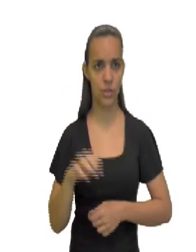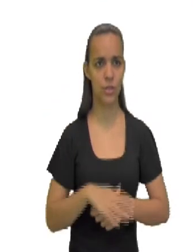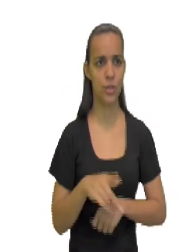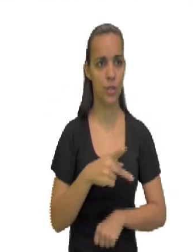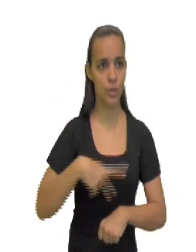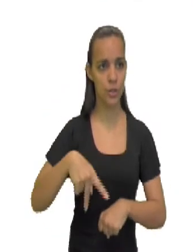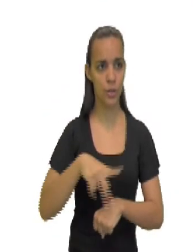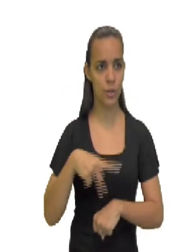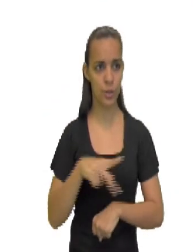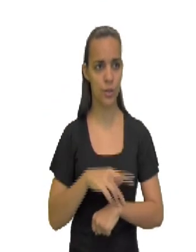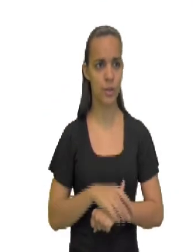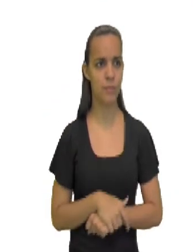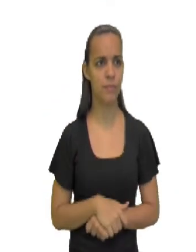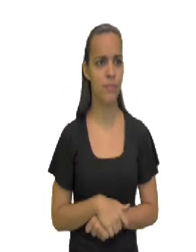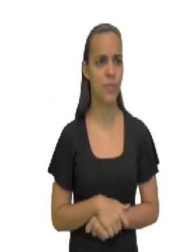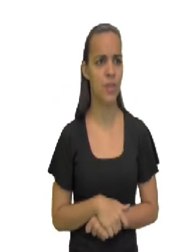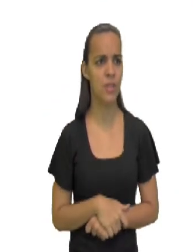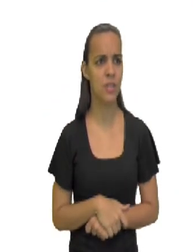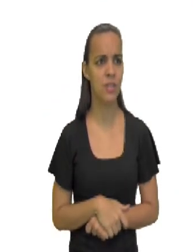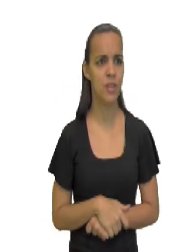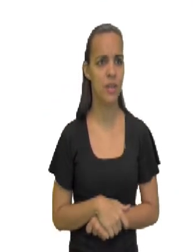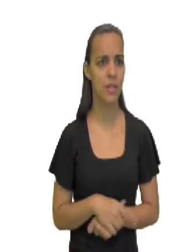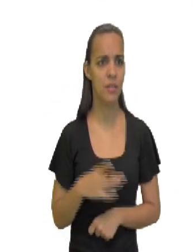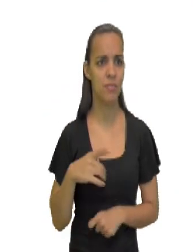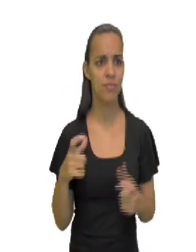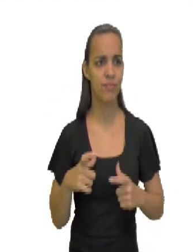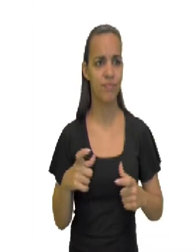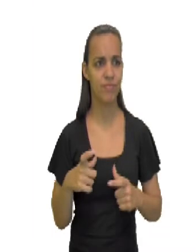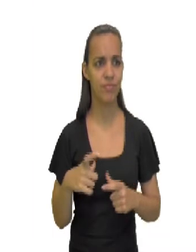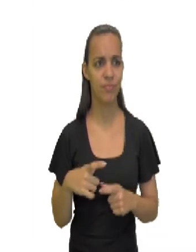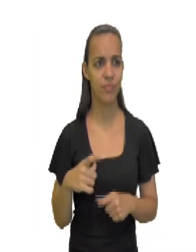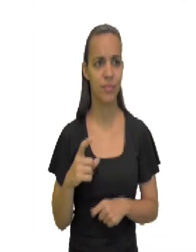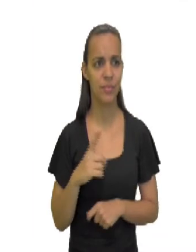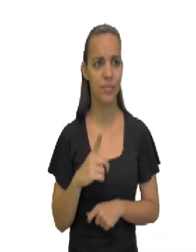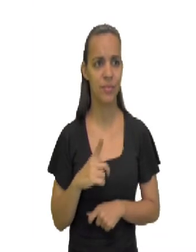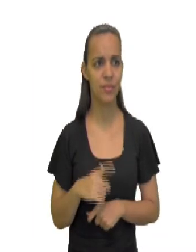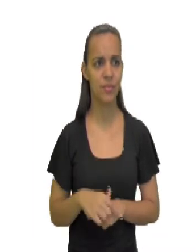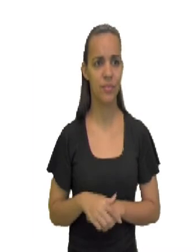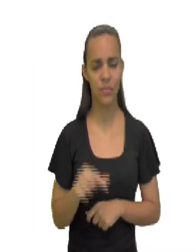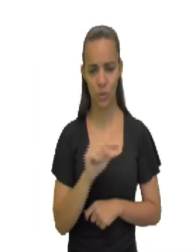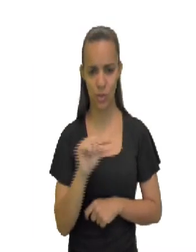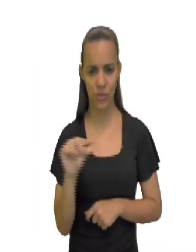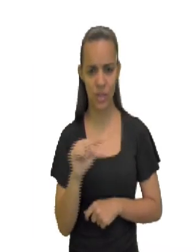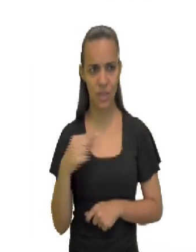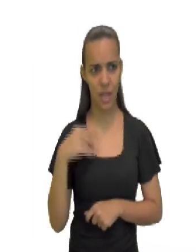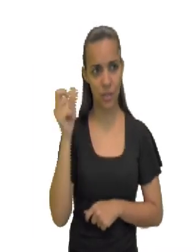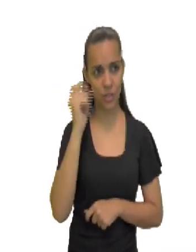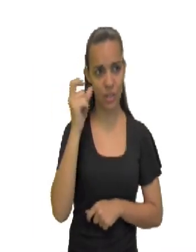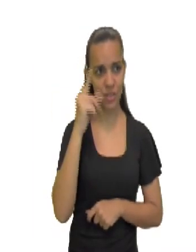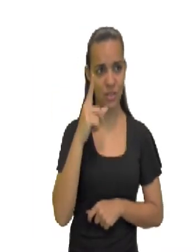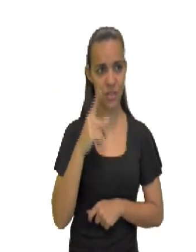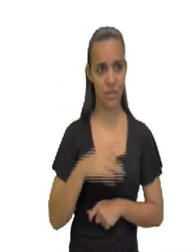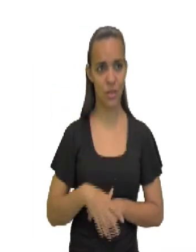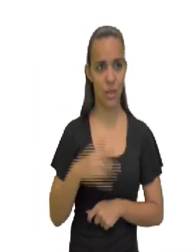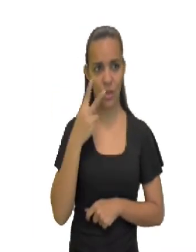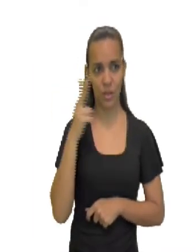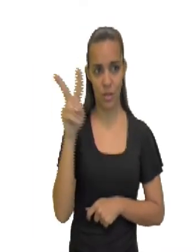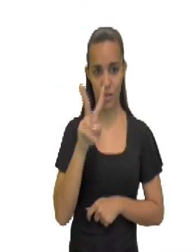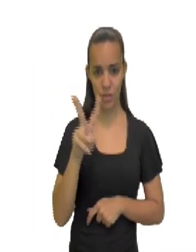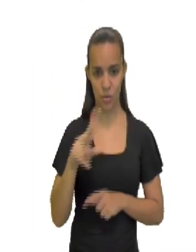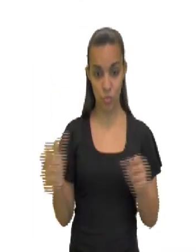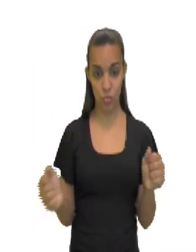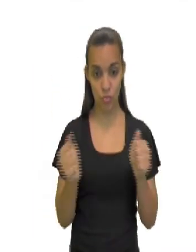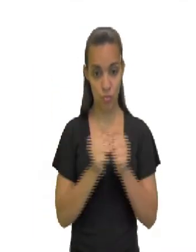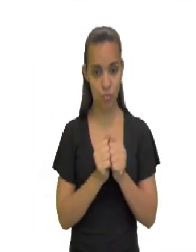vou voltar à leitura e onde estiver aí grifado, marcado de azul, você vai estar lendo junto